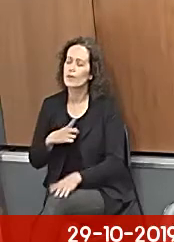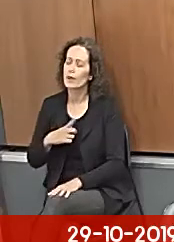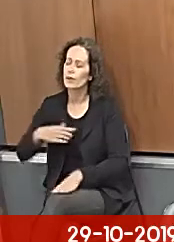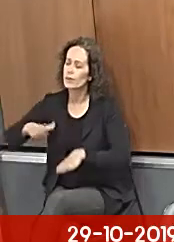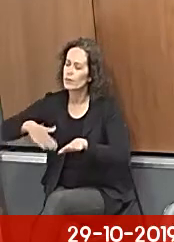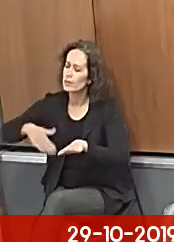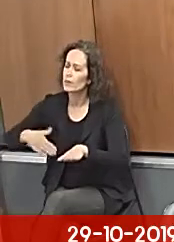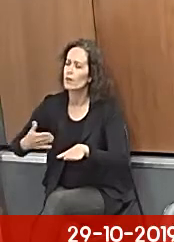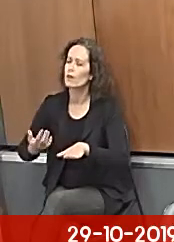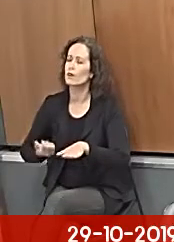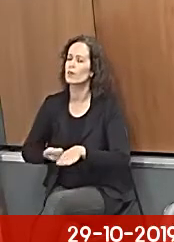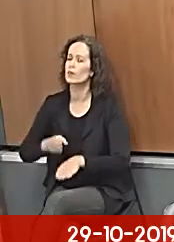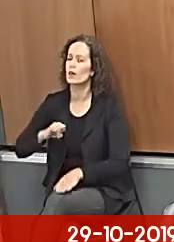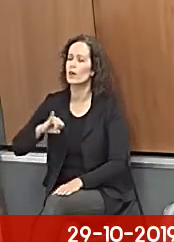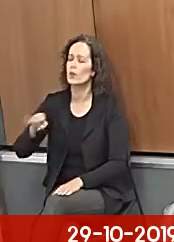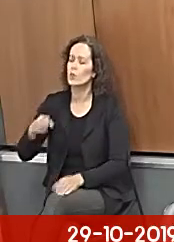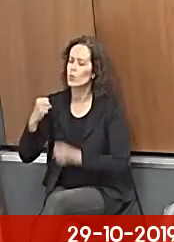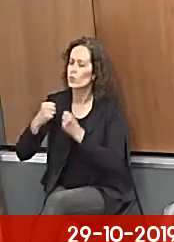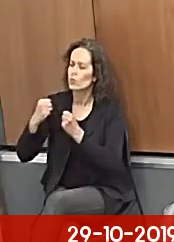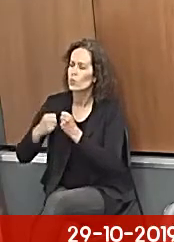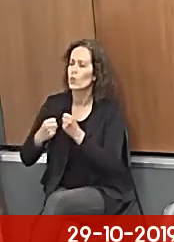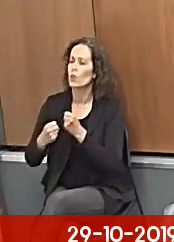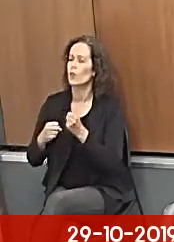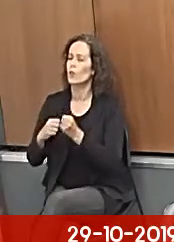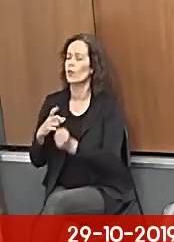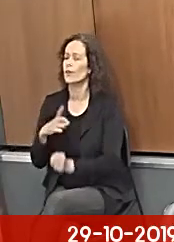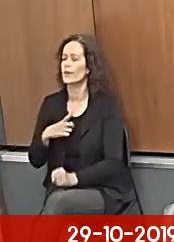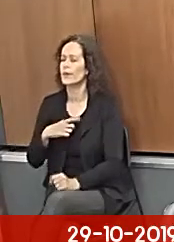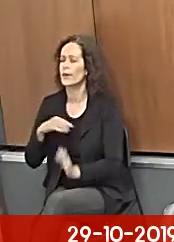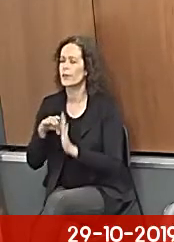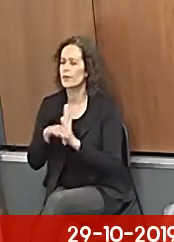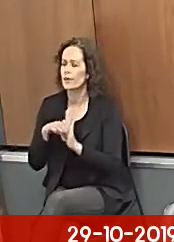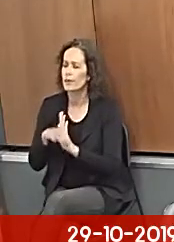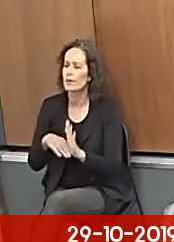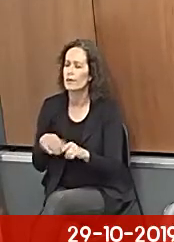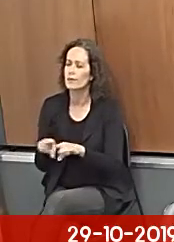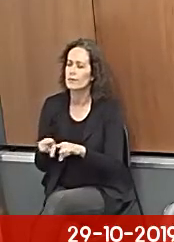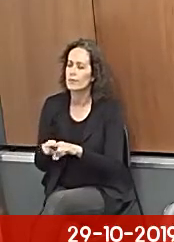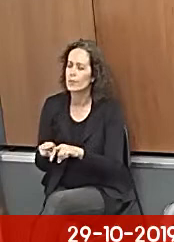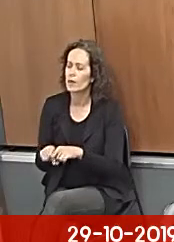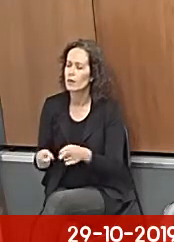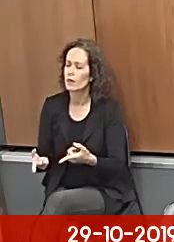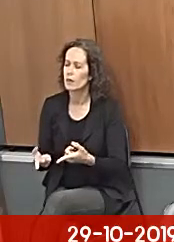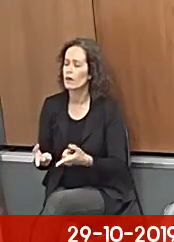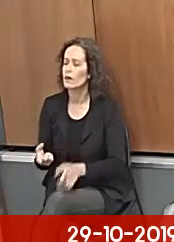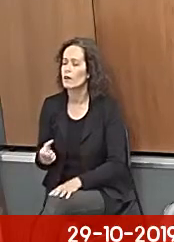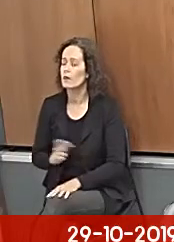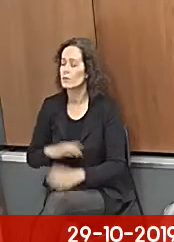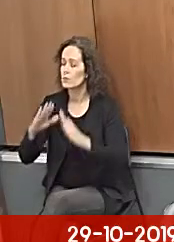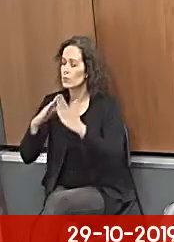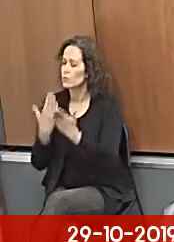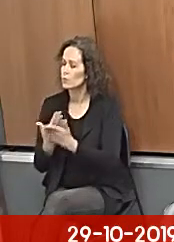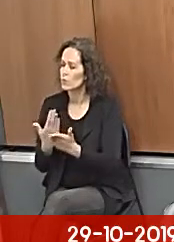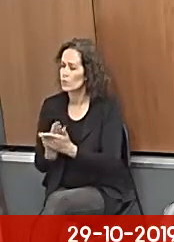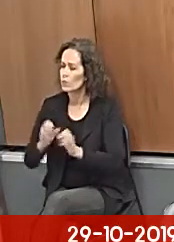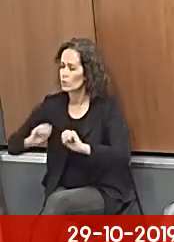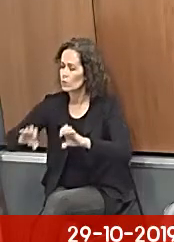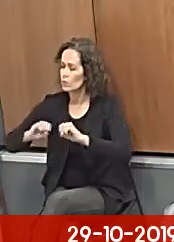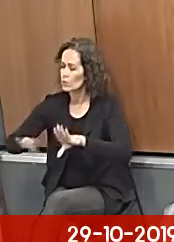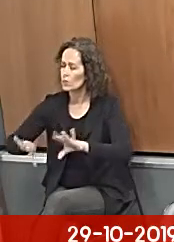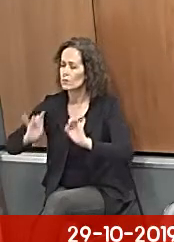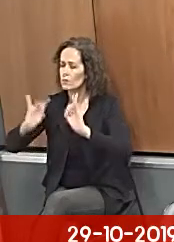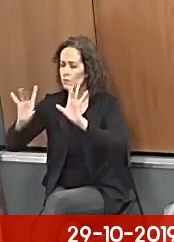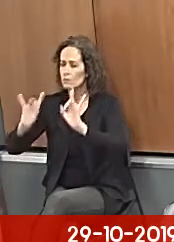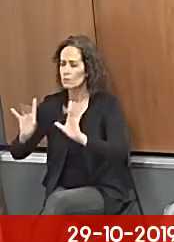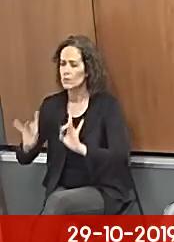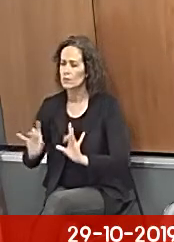temos atleta medalhista na Paralimpíada, que é a Deane, essa que aparece no vídeo. A gente atende escolas de ensino especial,